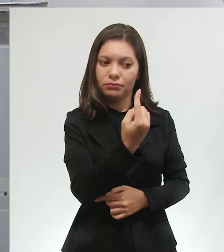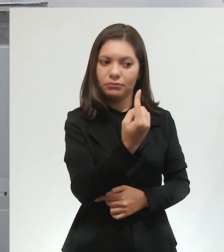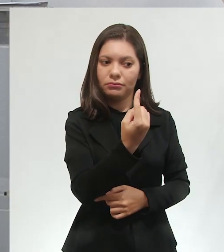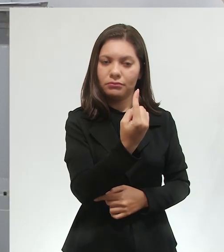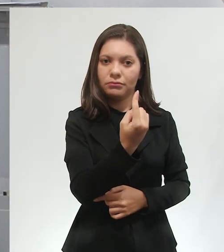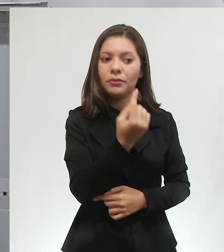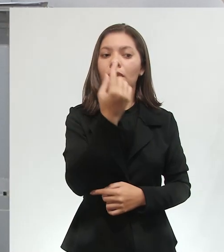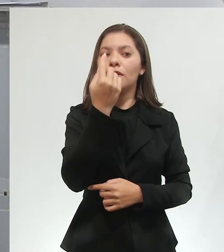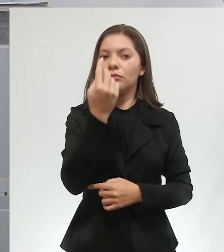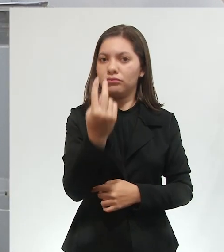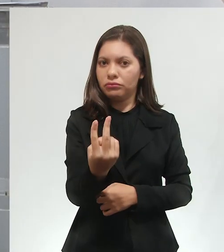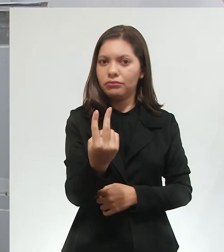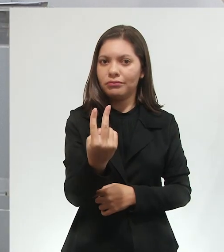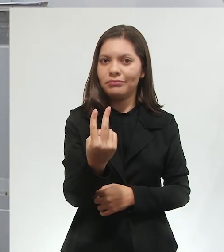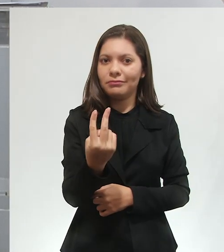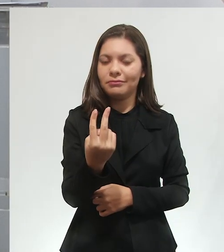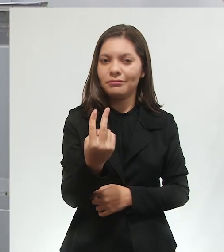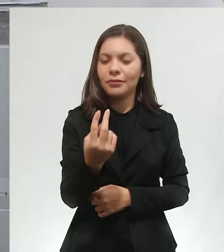outro,